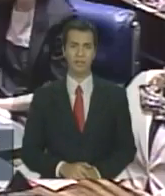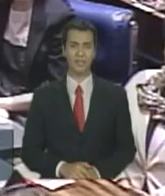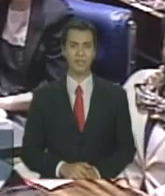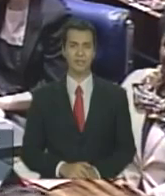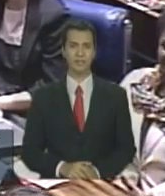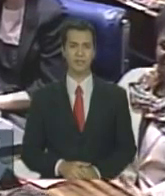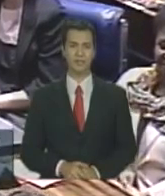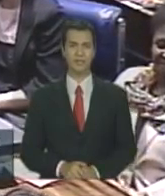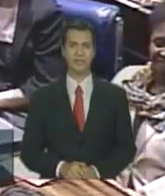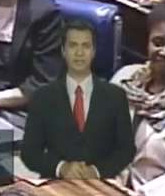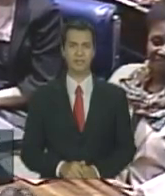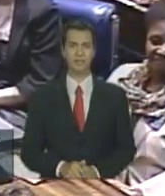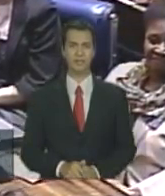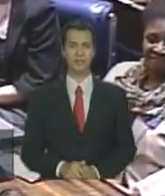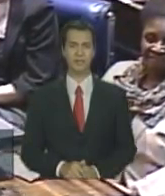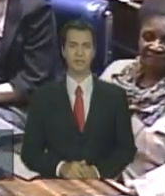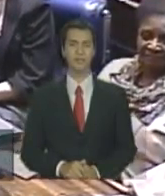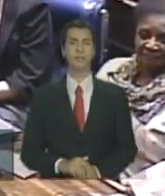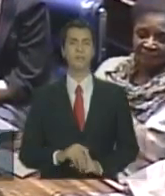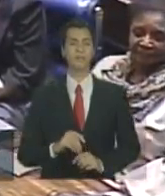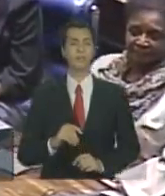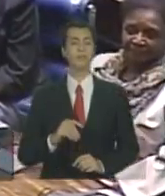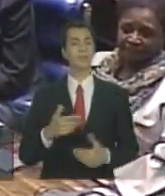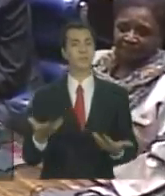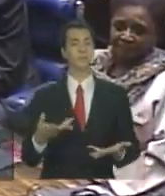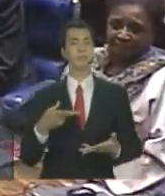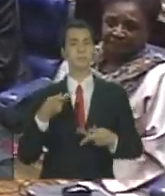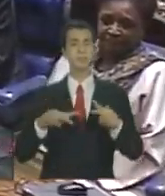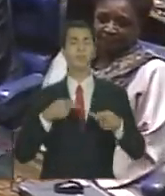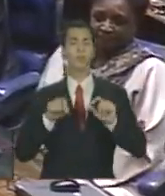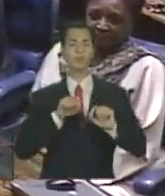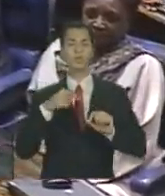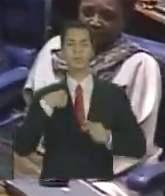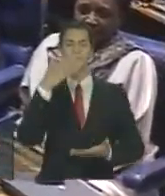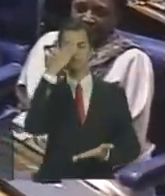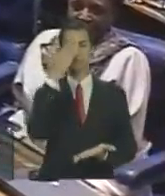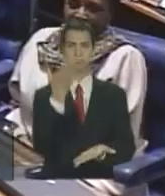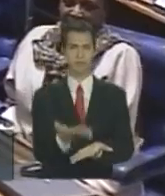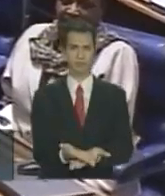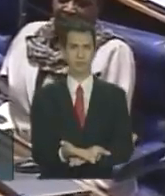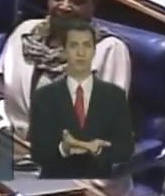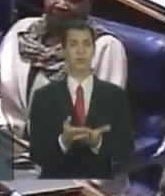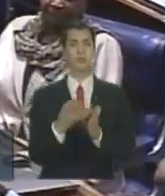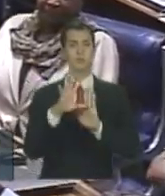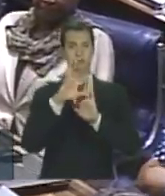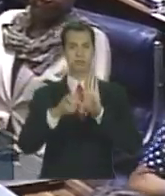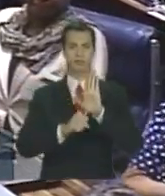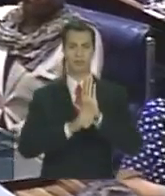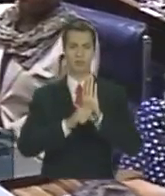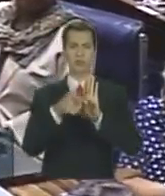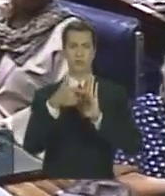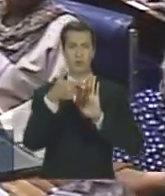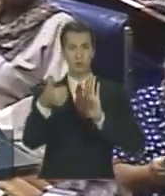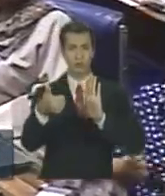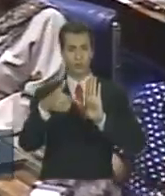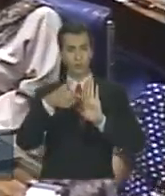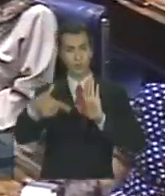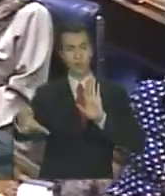é muito importante porque eu acredito firmemente que o século XXI é o século das